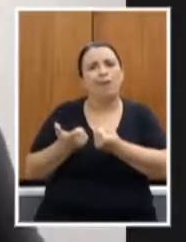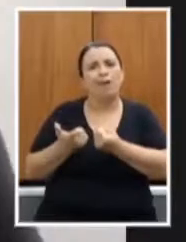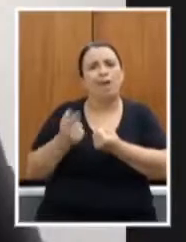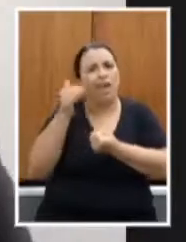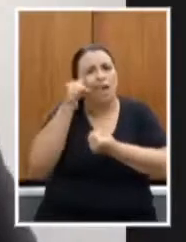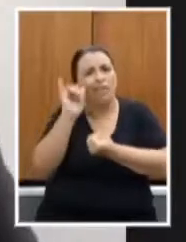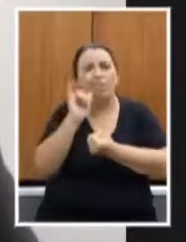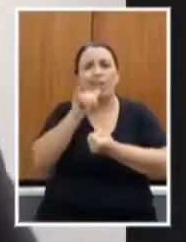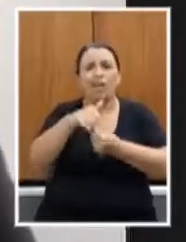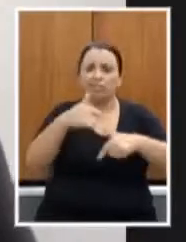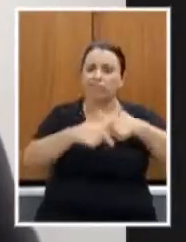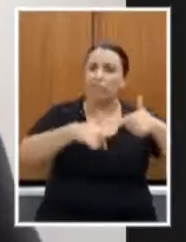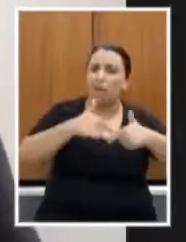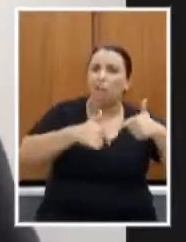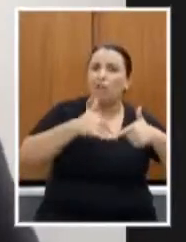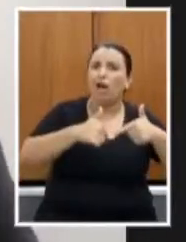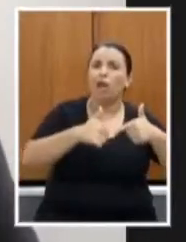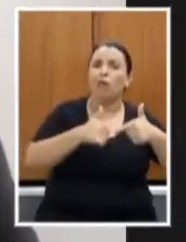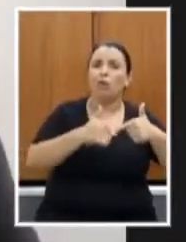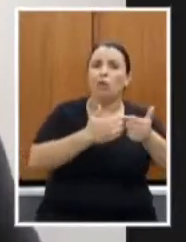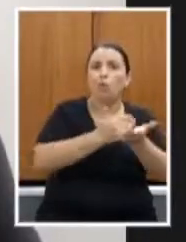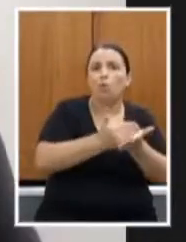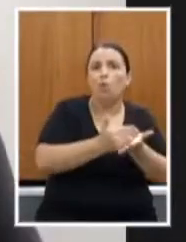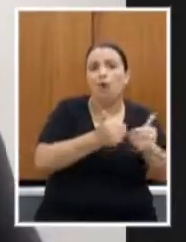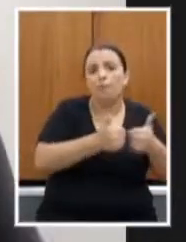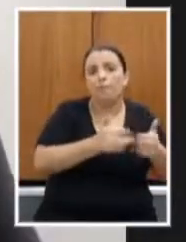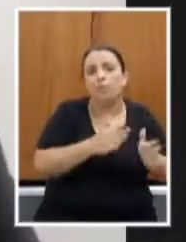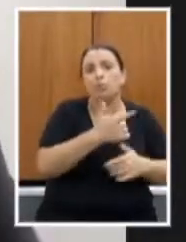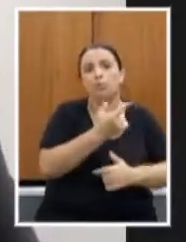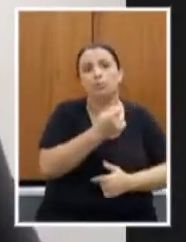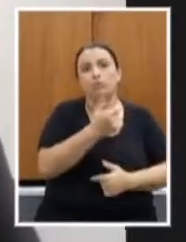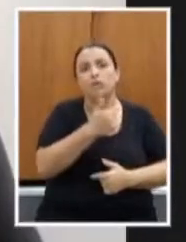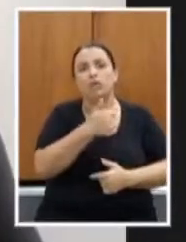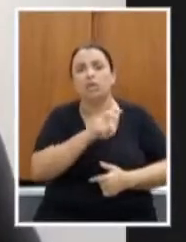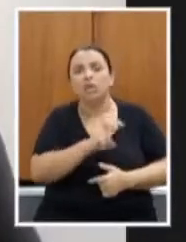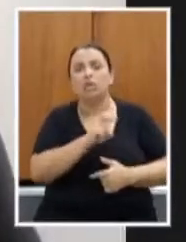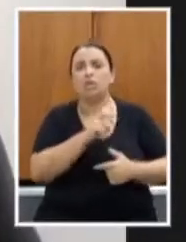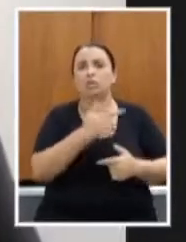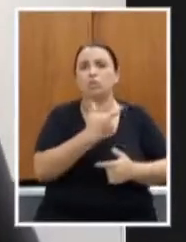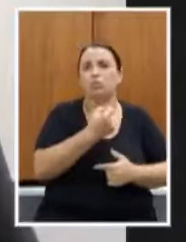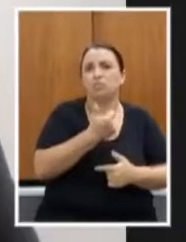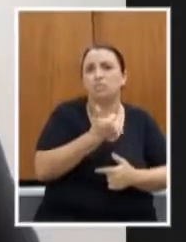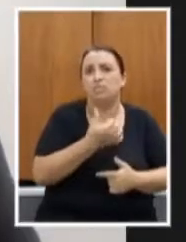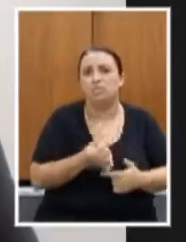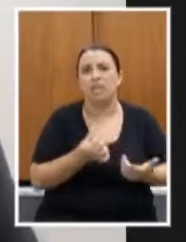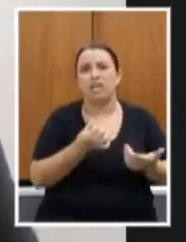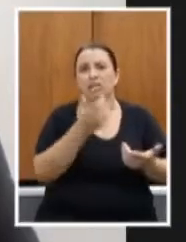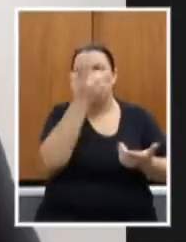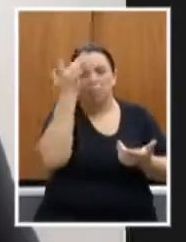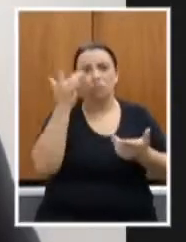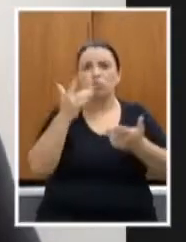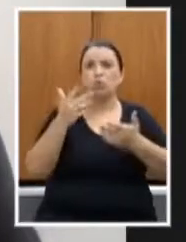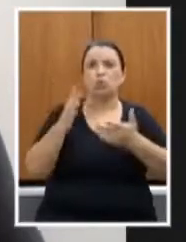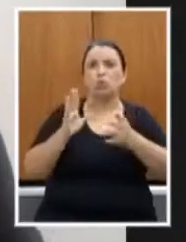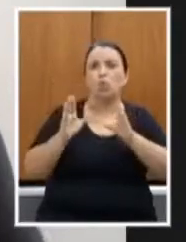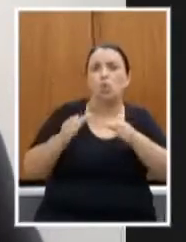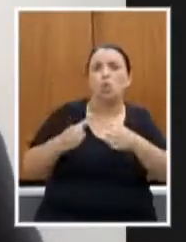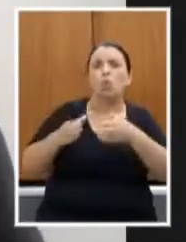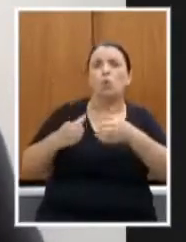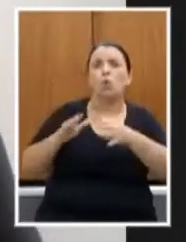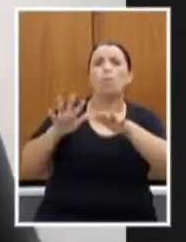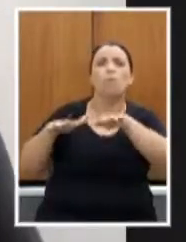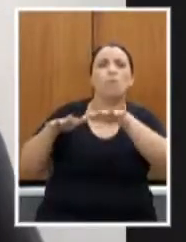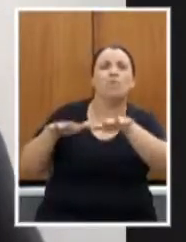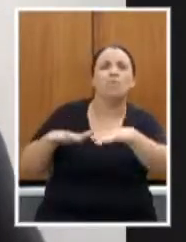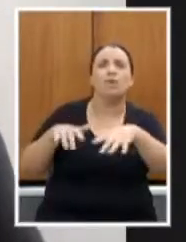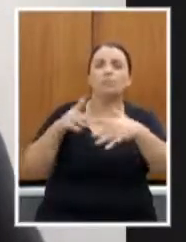Desde 2015, 2016, né? Os movimentos participaram, os atingidos por barragens, né? A gente tinha que